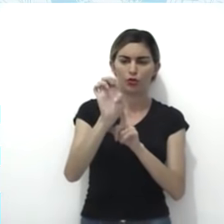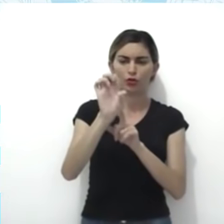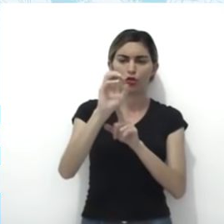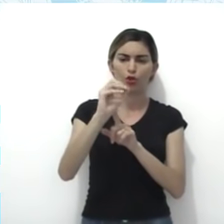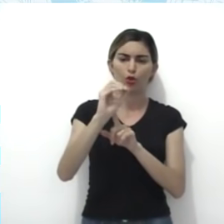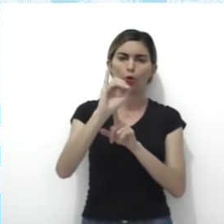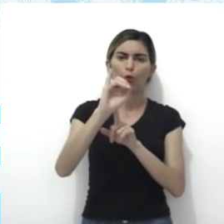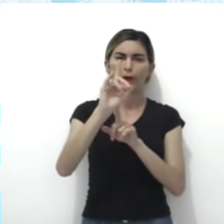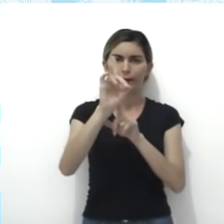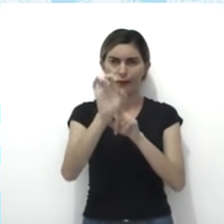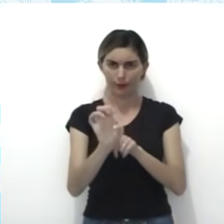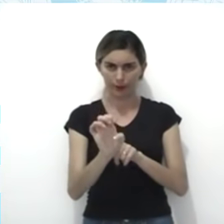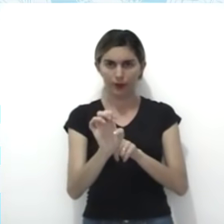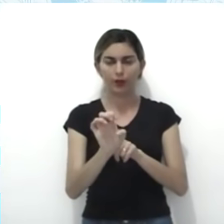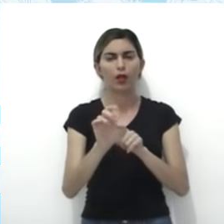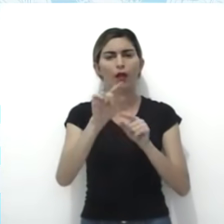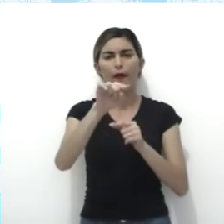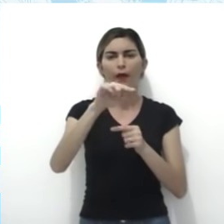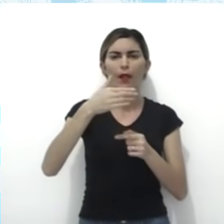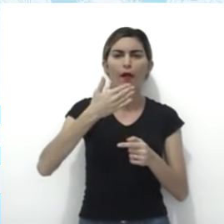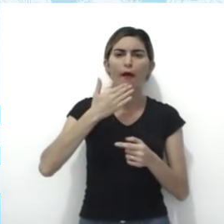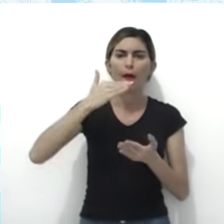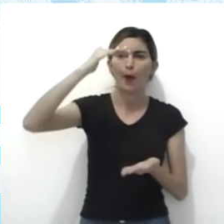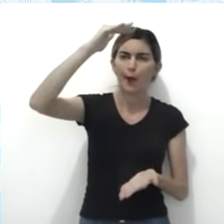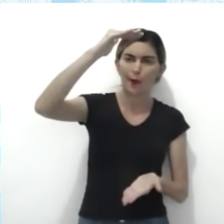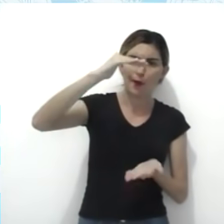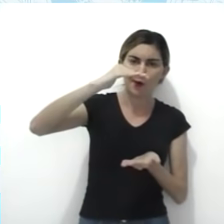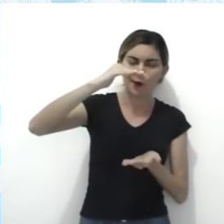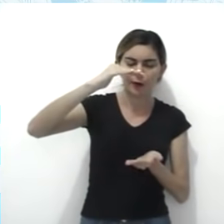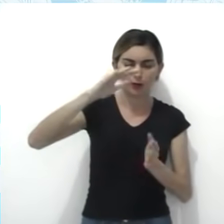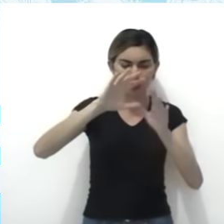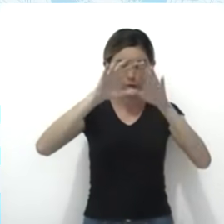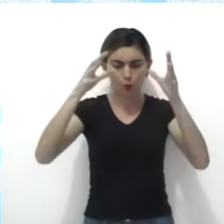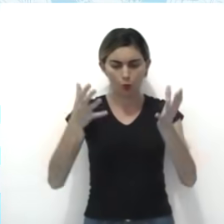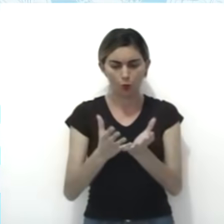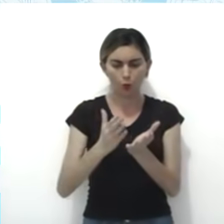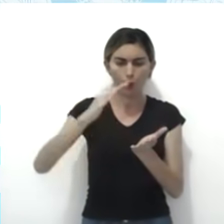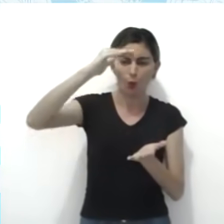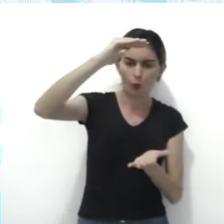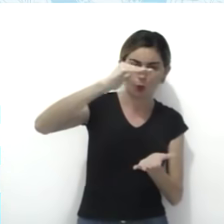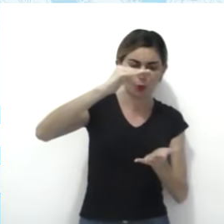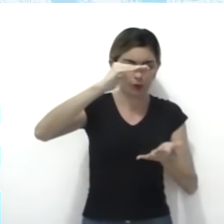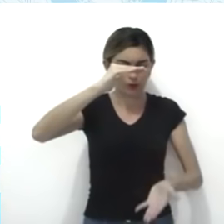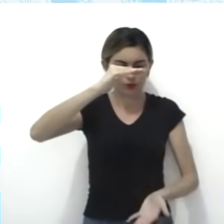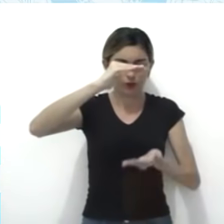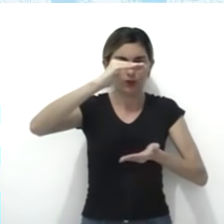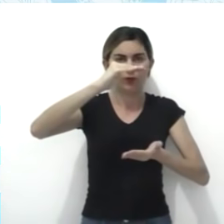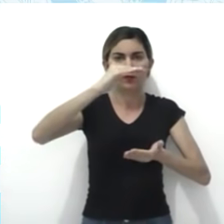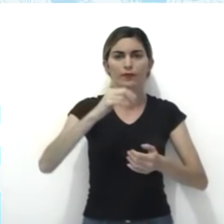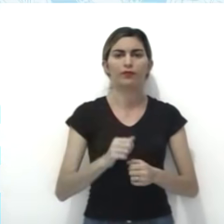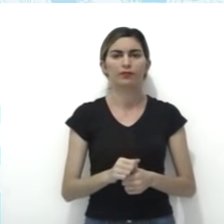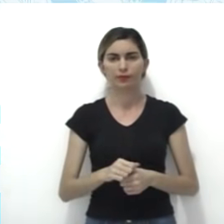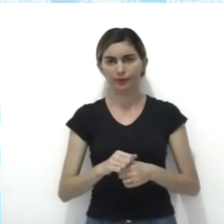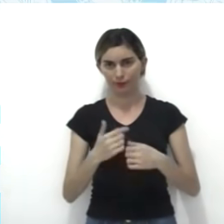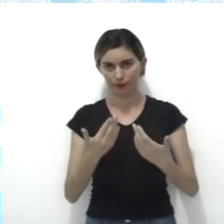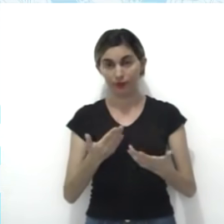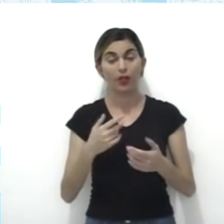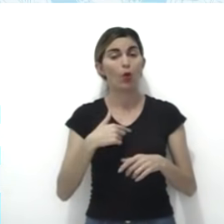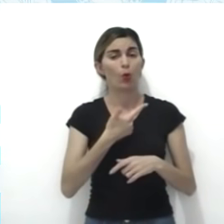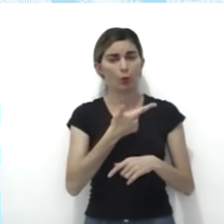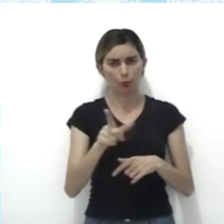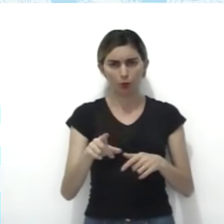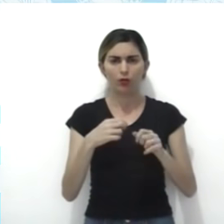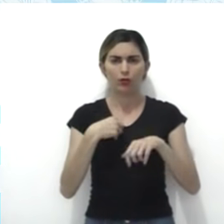também geoide que se refere a isso o fato disse ela ter um leve achatamento nos seus povos